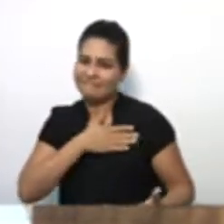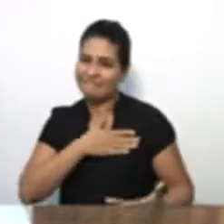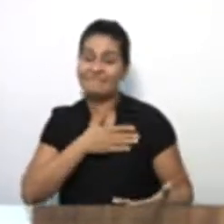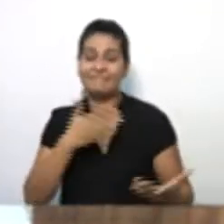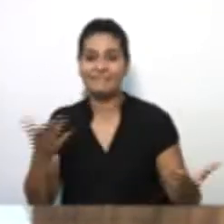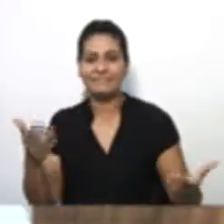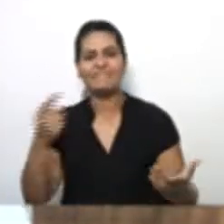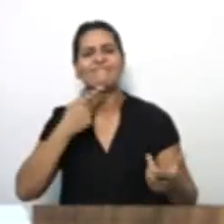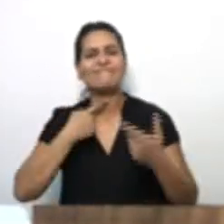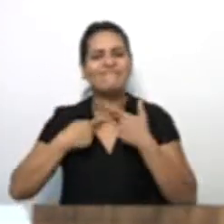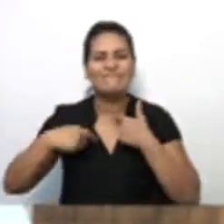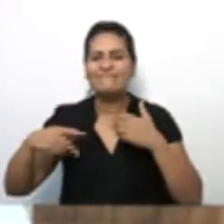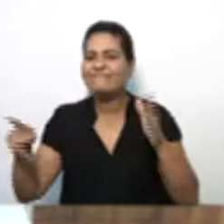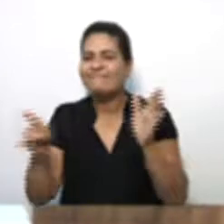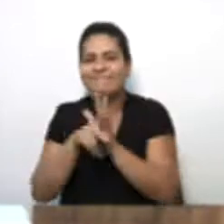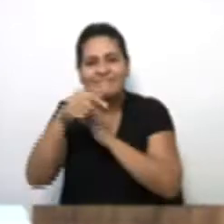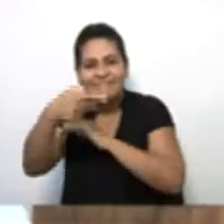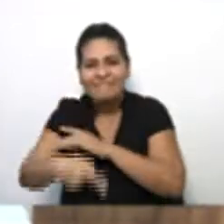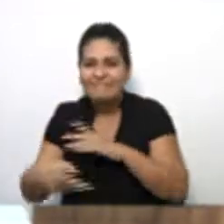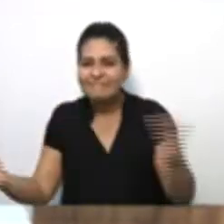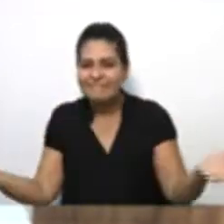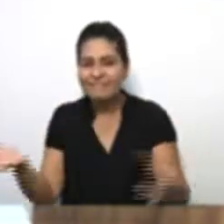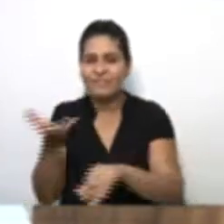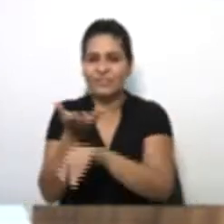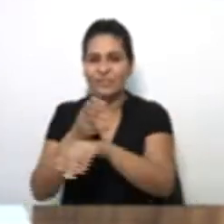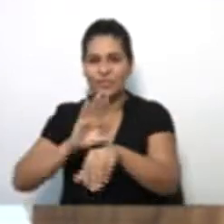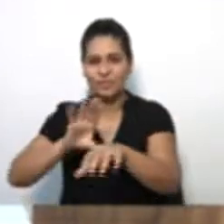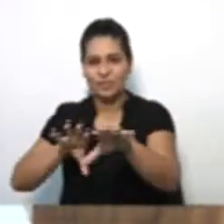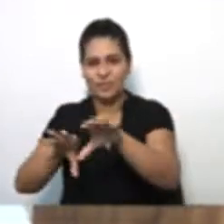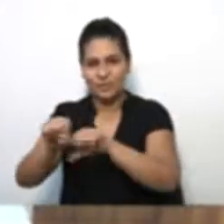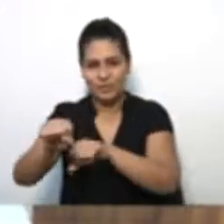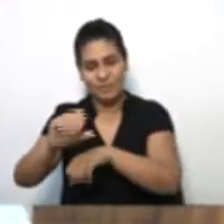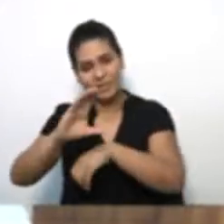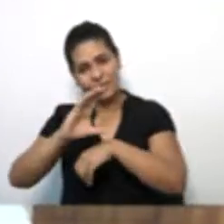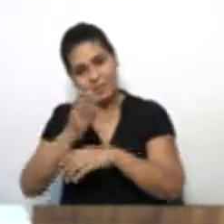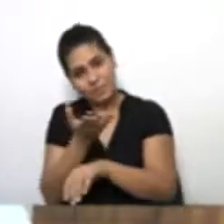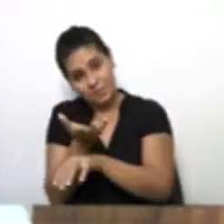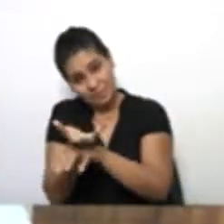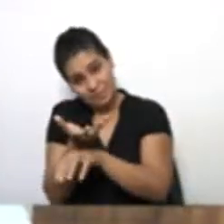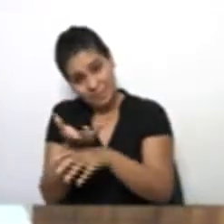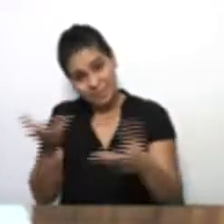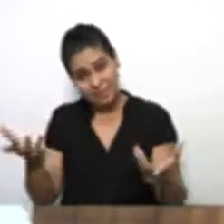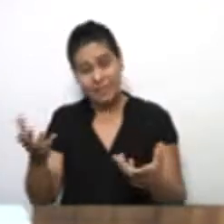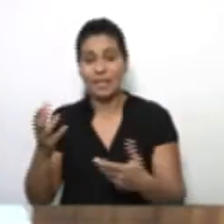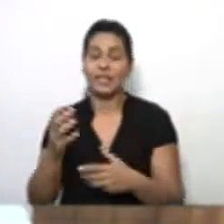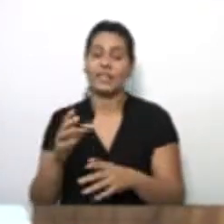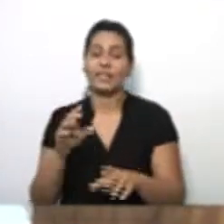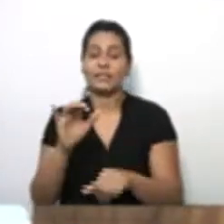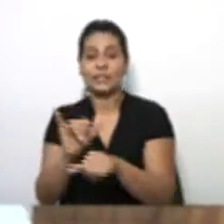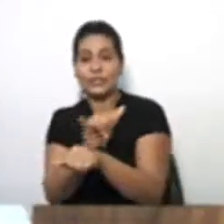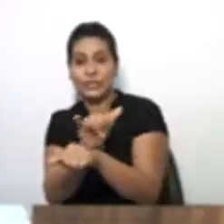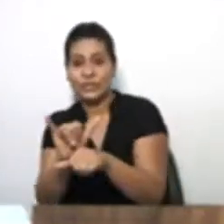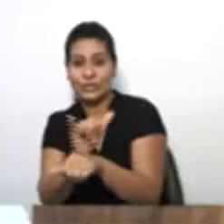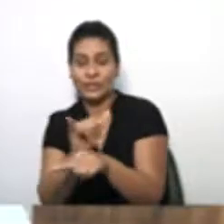satisfação de poder estar também colaborando com a formação de vocês na disciplina Gestão